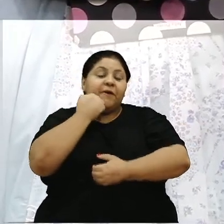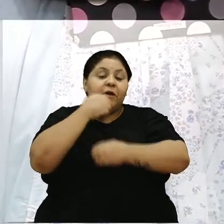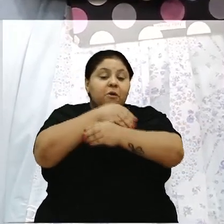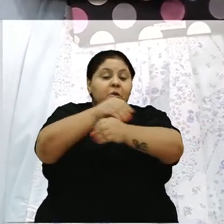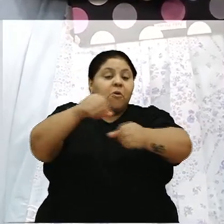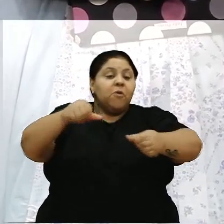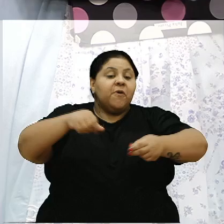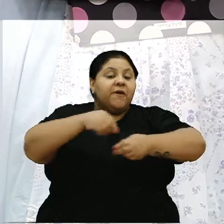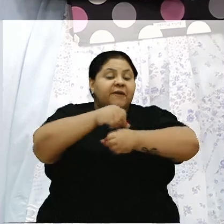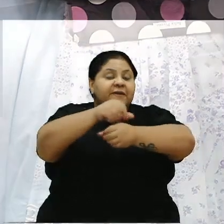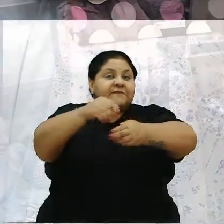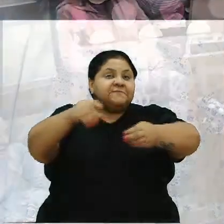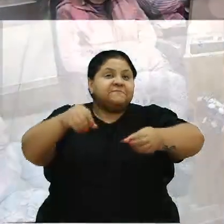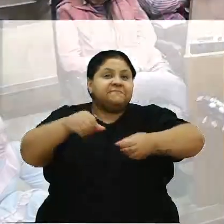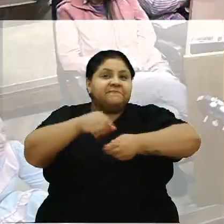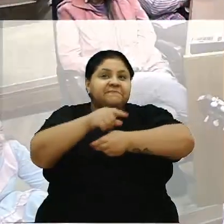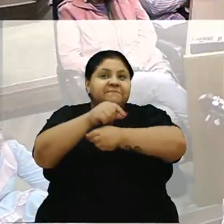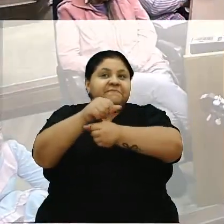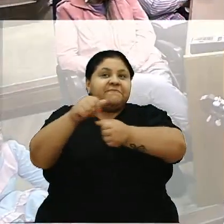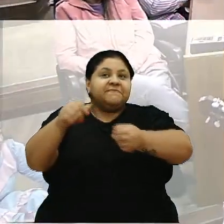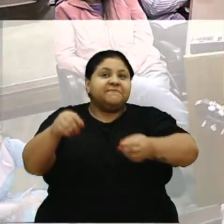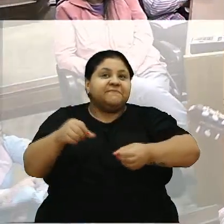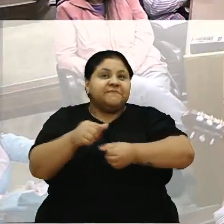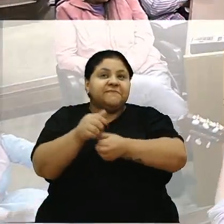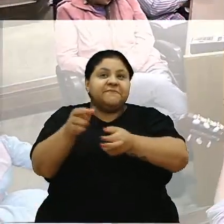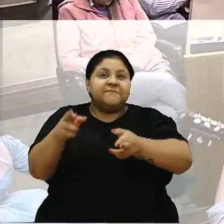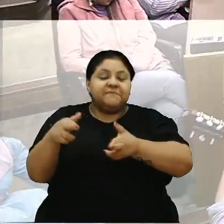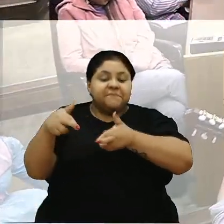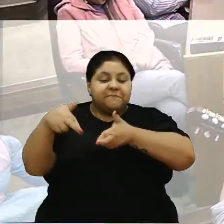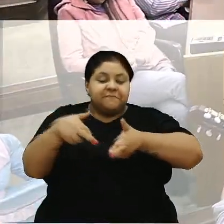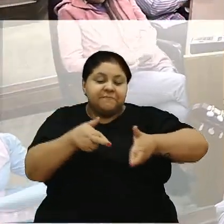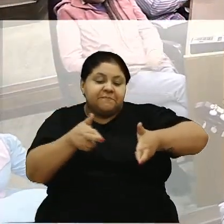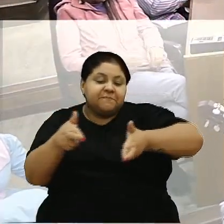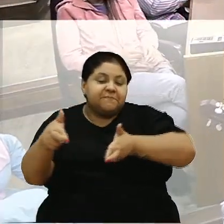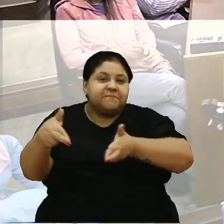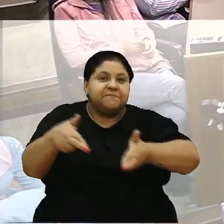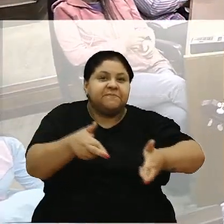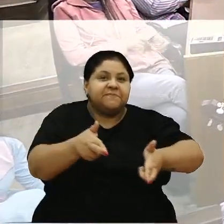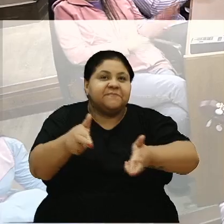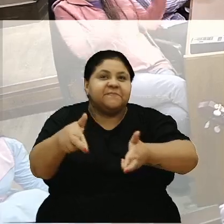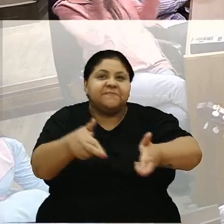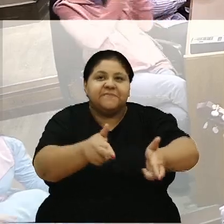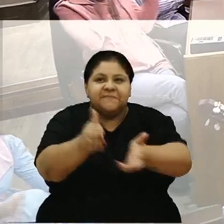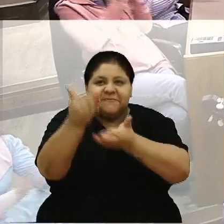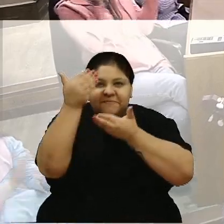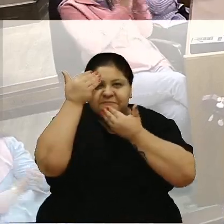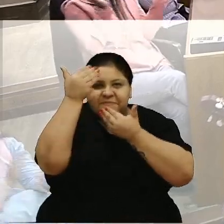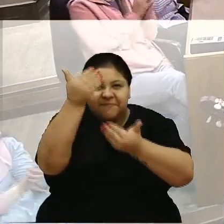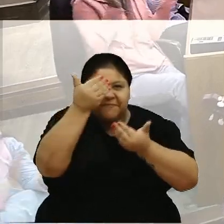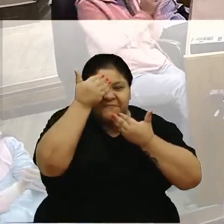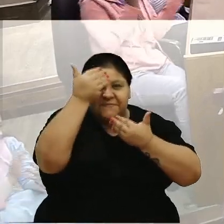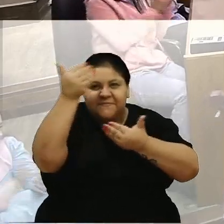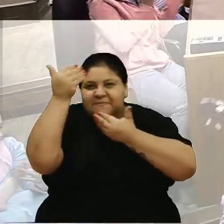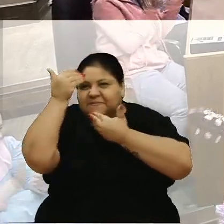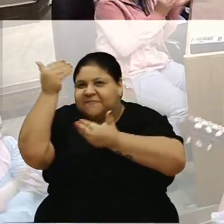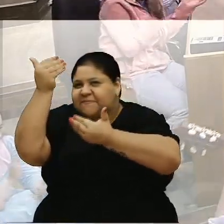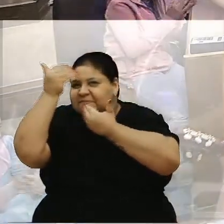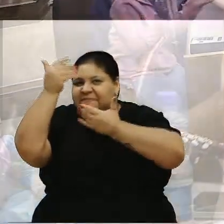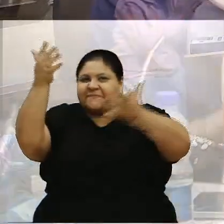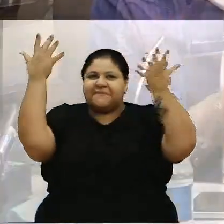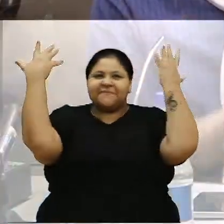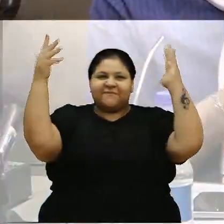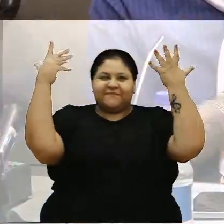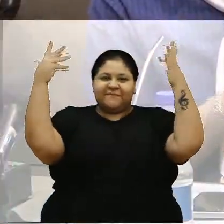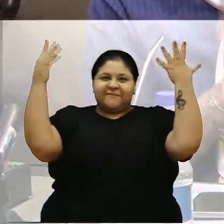Pedras mouras das quebradas do Anhambuí. Obrigado, obrigado. Ei,